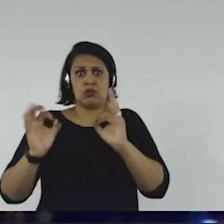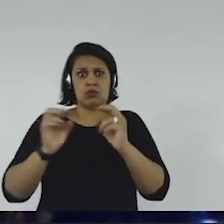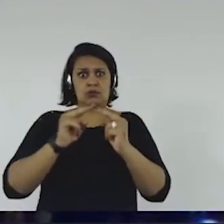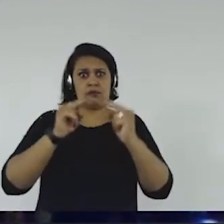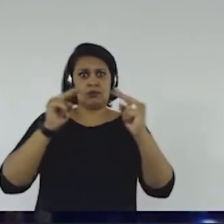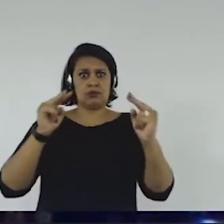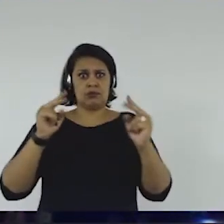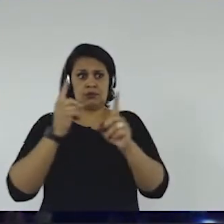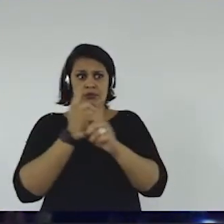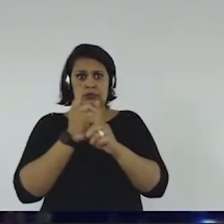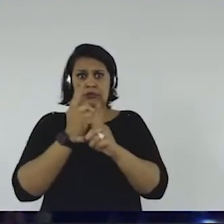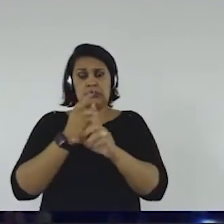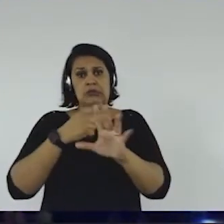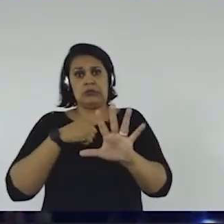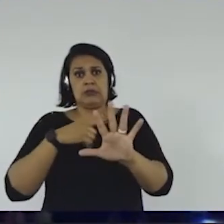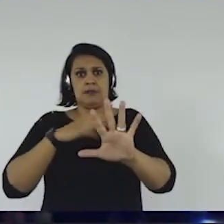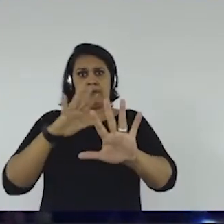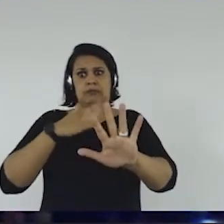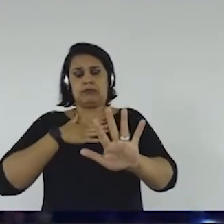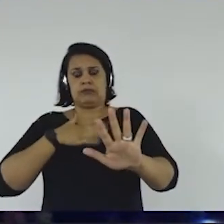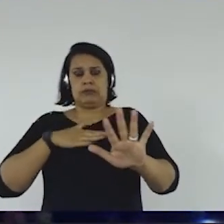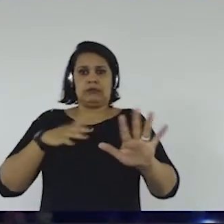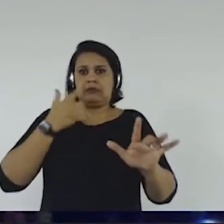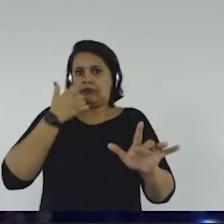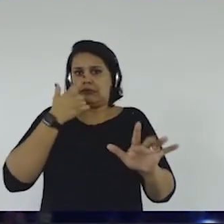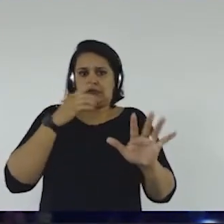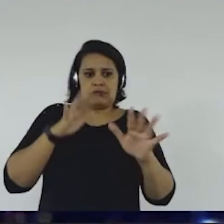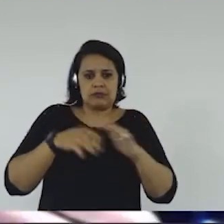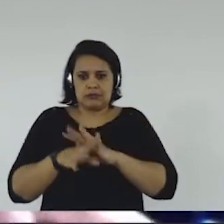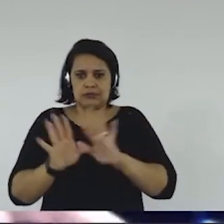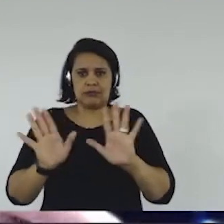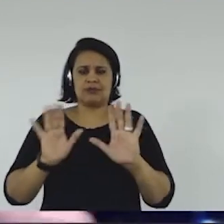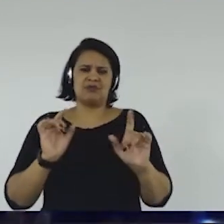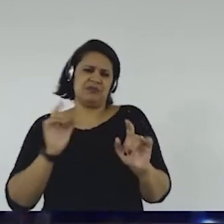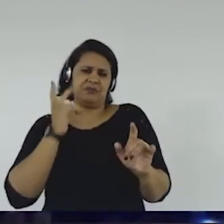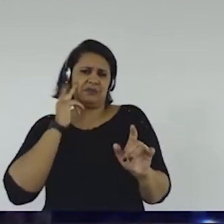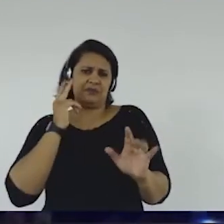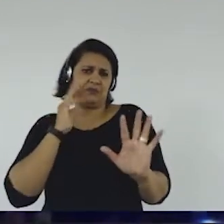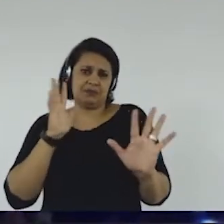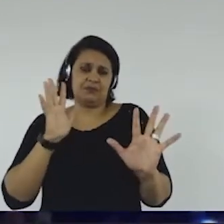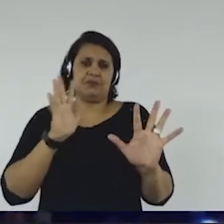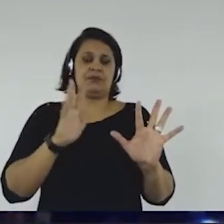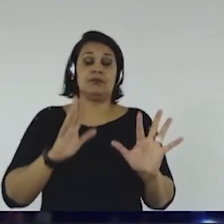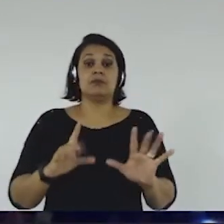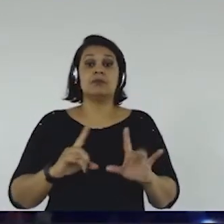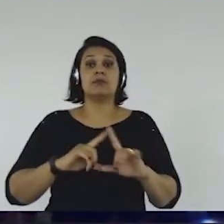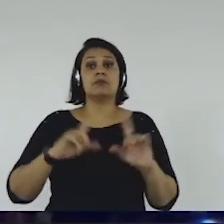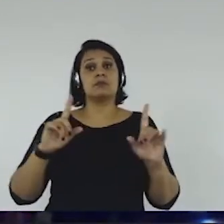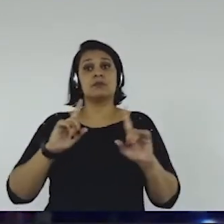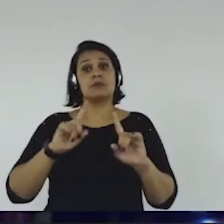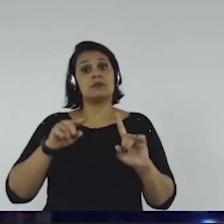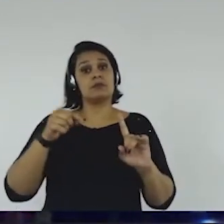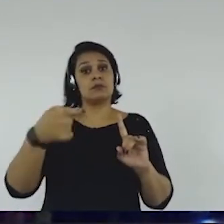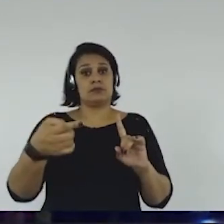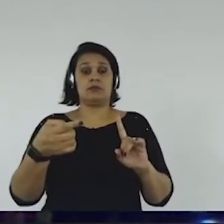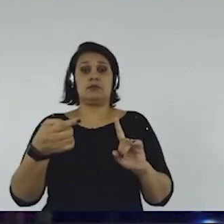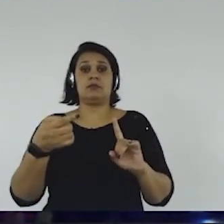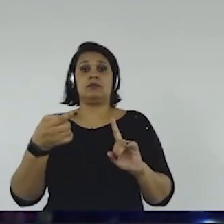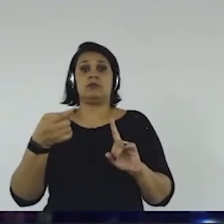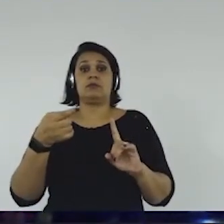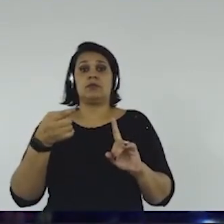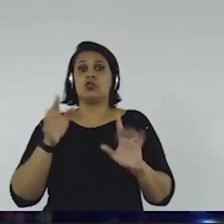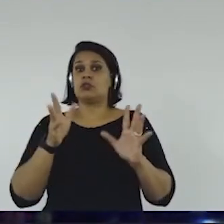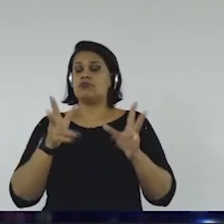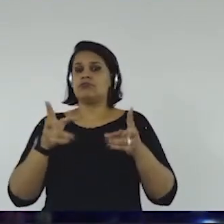dessas plataformas sofreram uma outra intercorrência, isso é absolutamente natural, mas logo a seguir eles tomaram